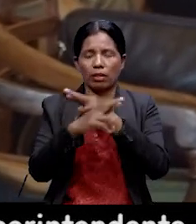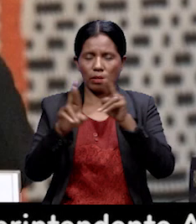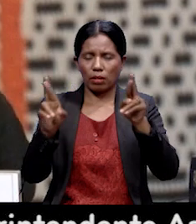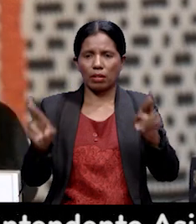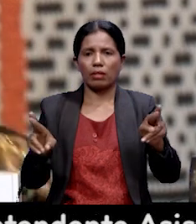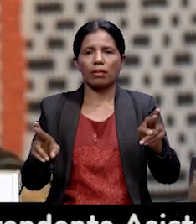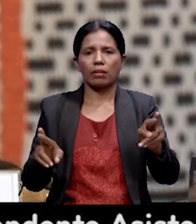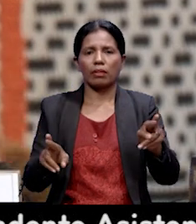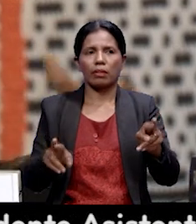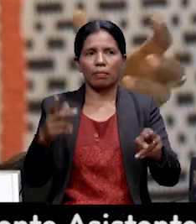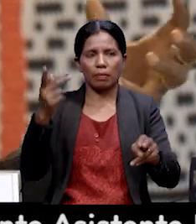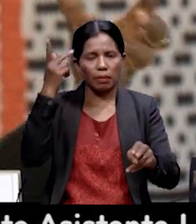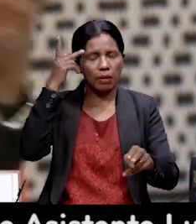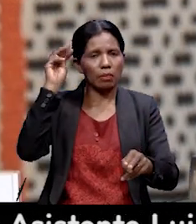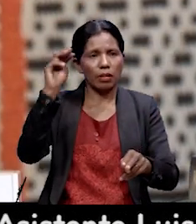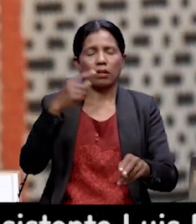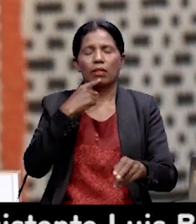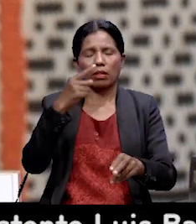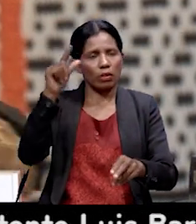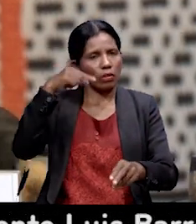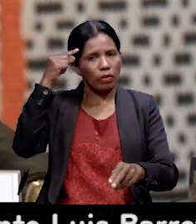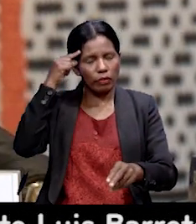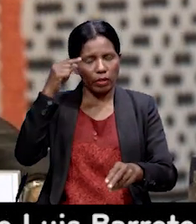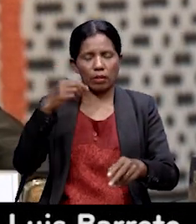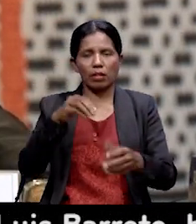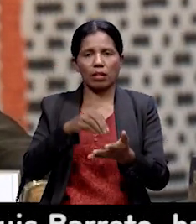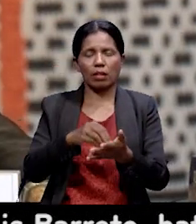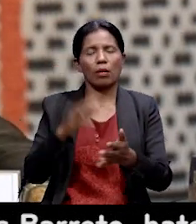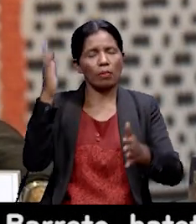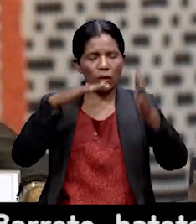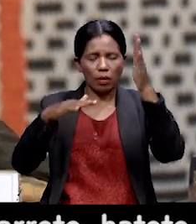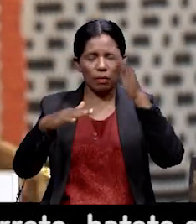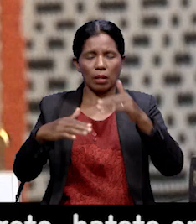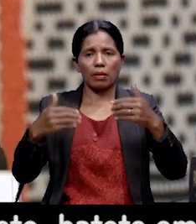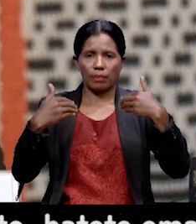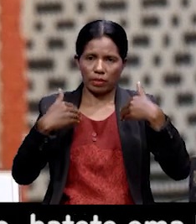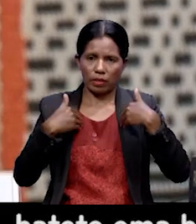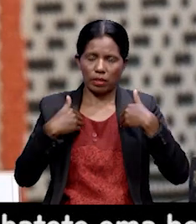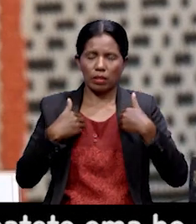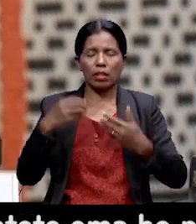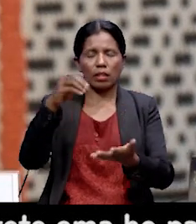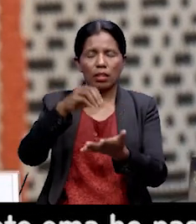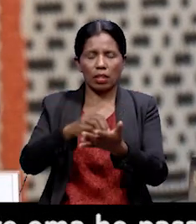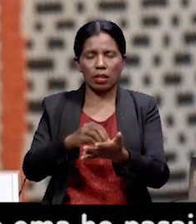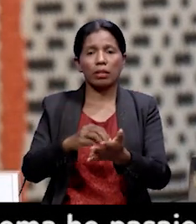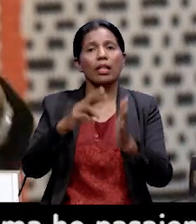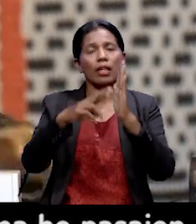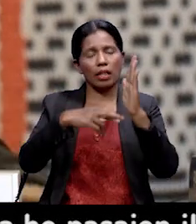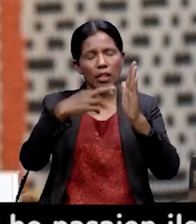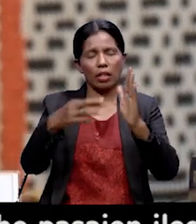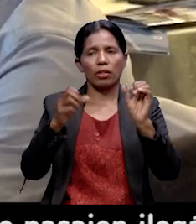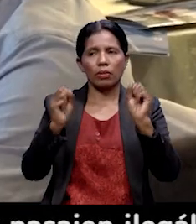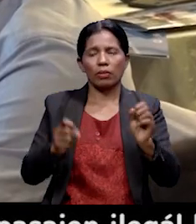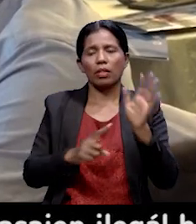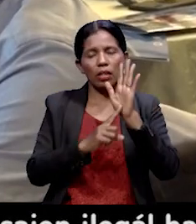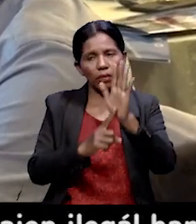pesquisa, primeiro-ministro Hateten, governo consciente o problema nebe acontece, no cria uma medida balon, que mitiga